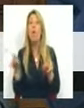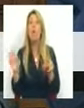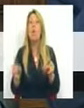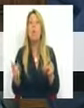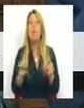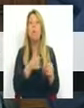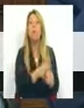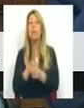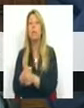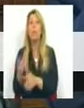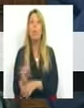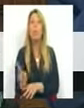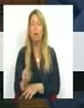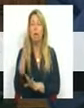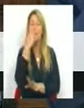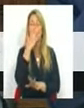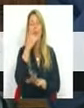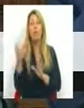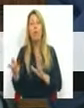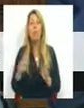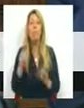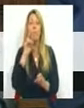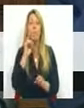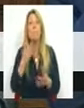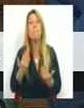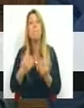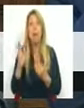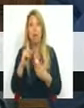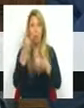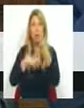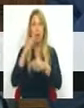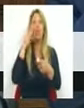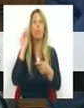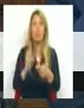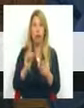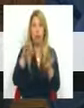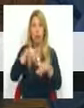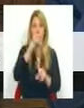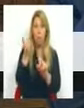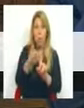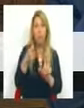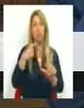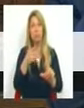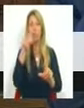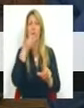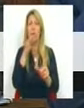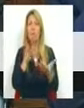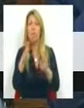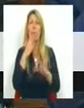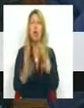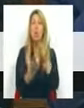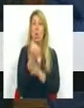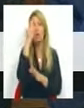ser seguida. Se formos para o cenário mais conservador de venda do banco no final do ano, estaríamos a falar de uma recuperação estimada na altura